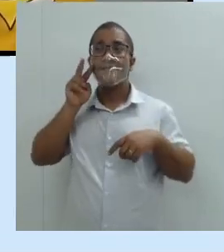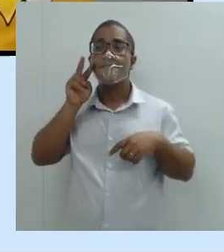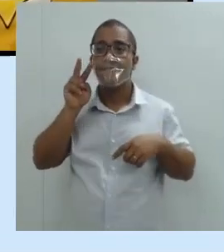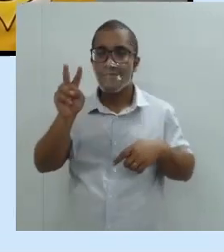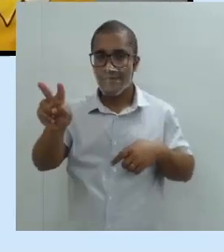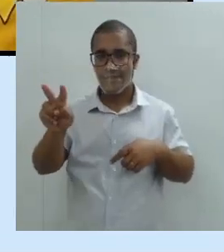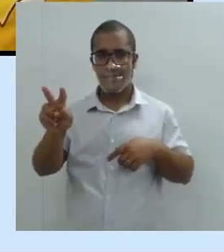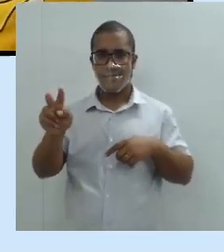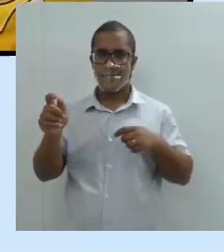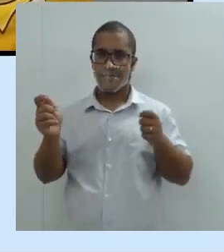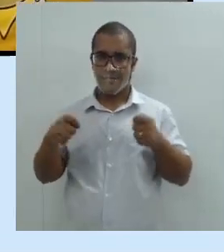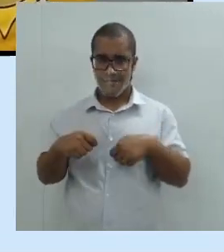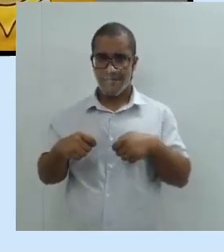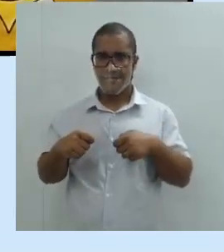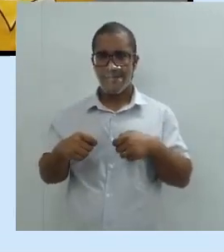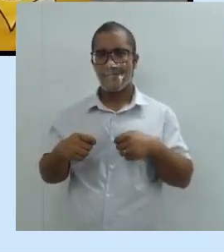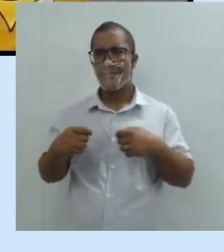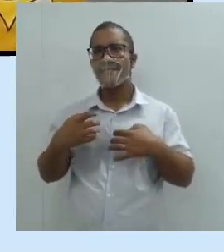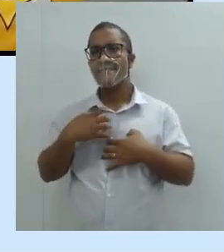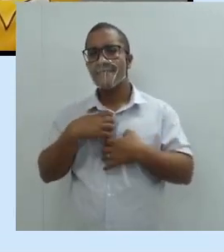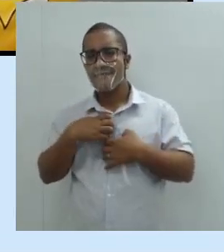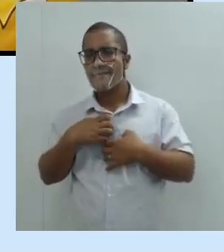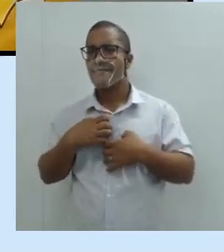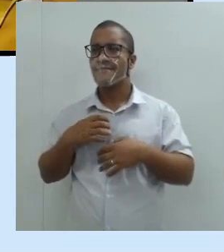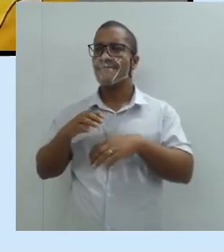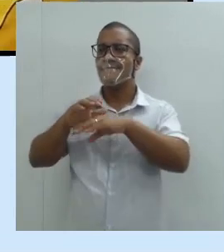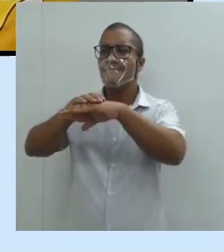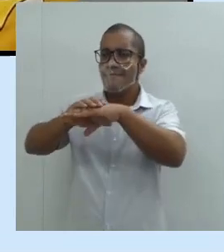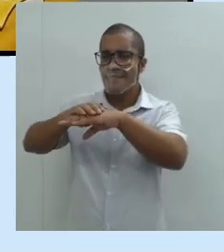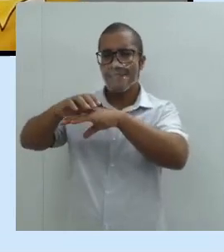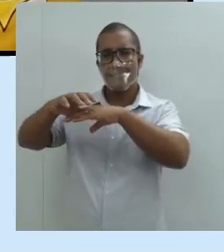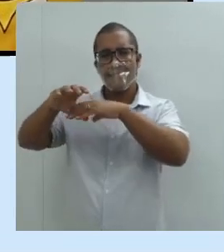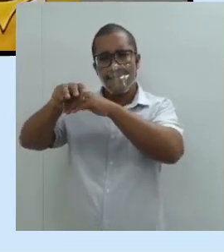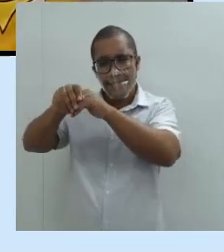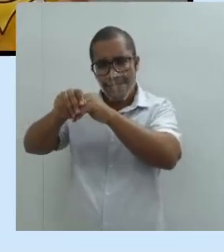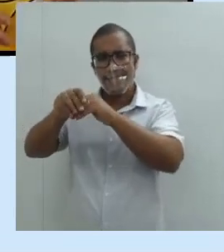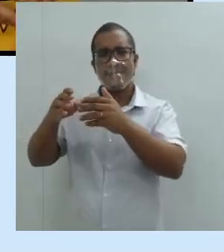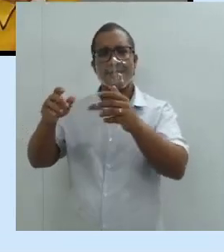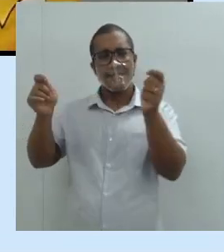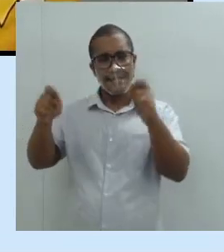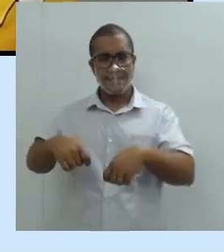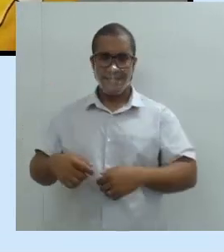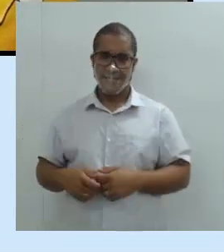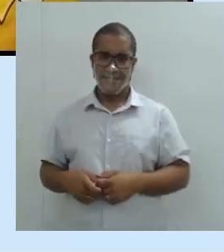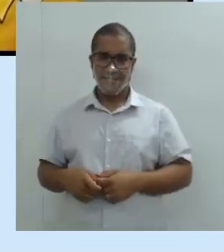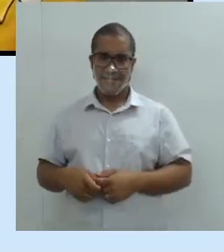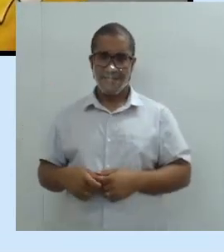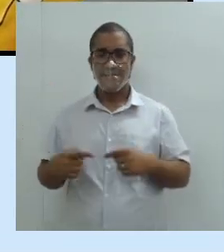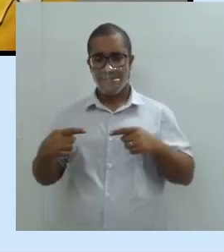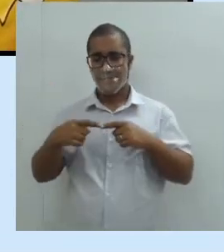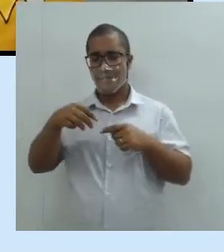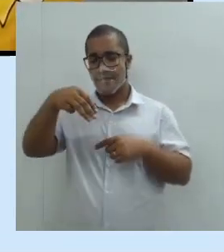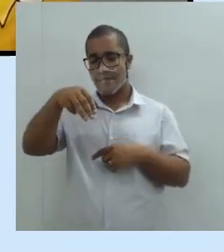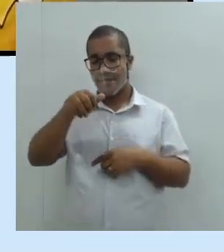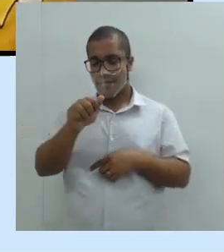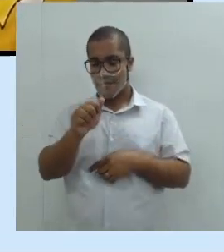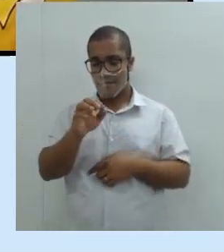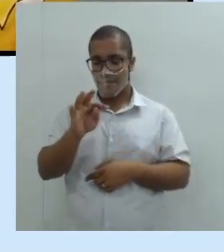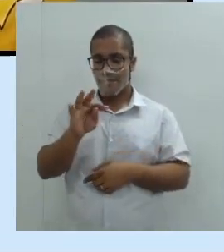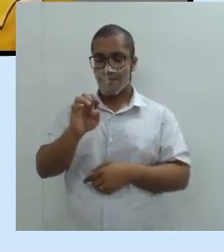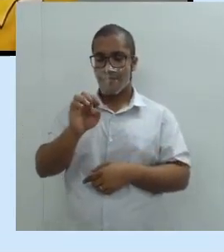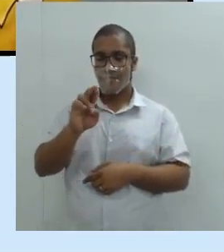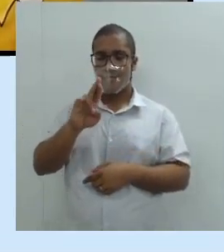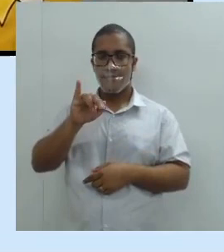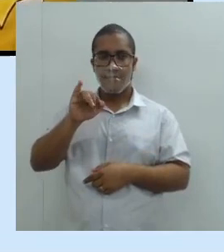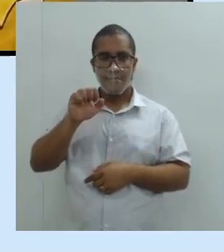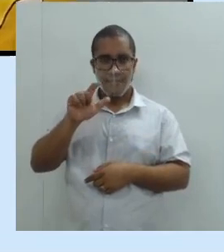tocar, ver, olhar, sentir, tá certo? Tudo isso é material, então a gente está